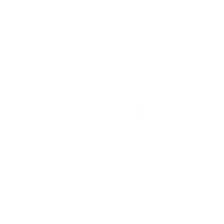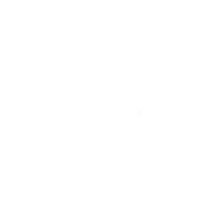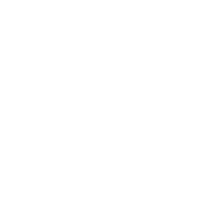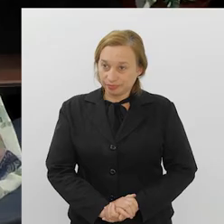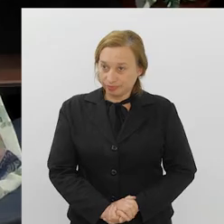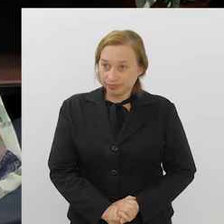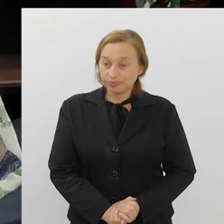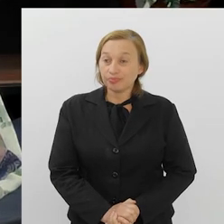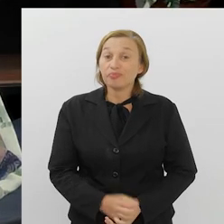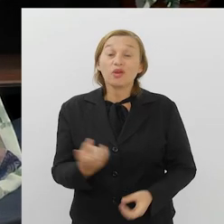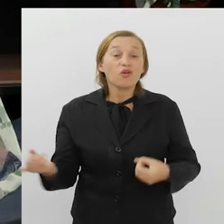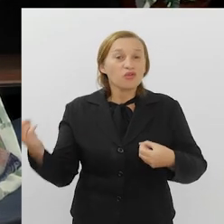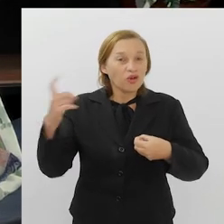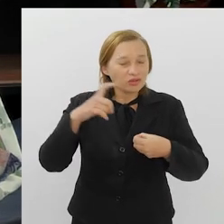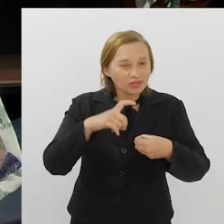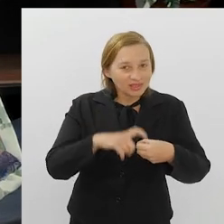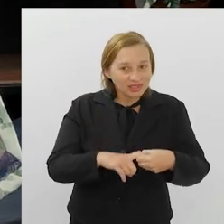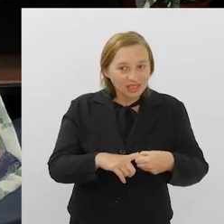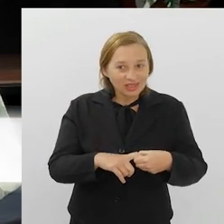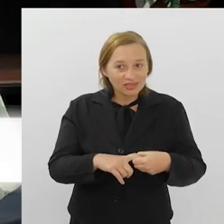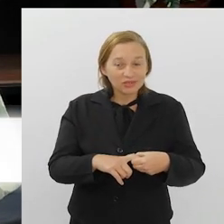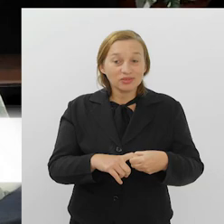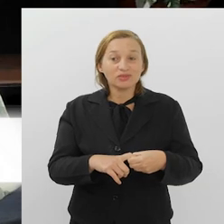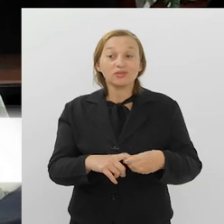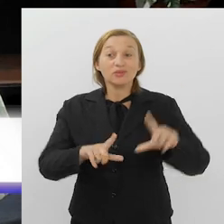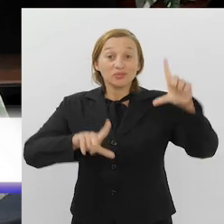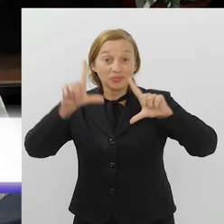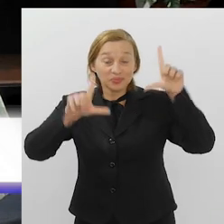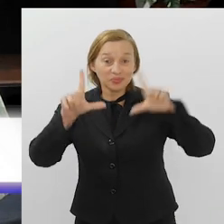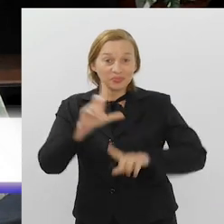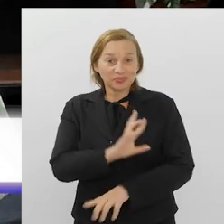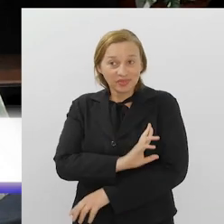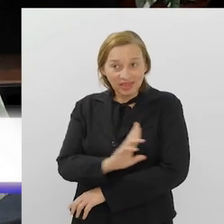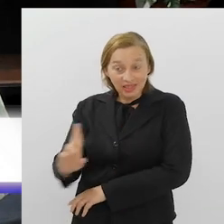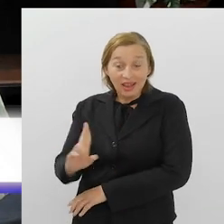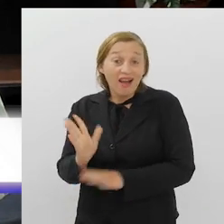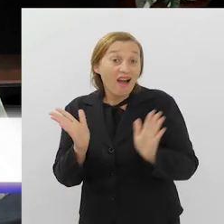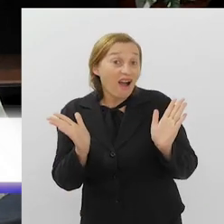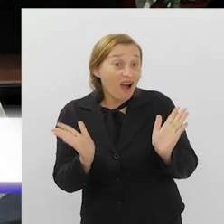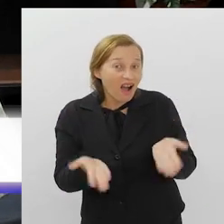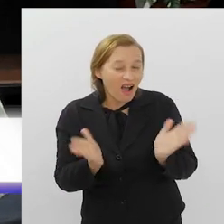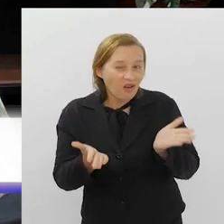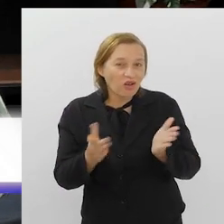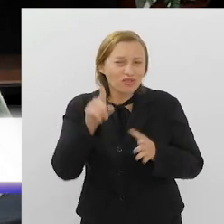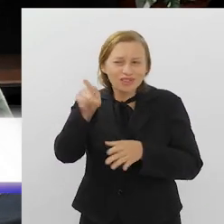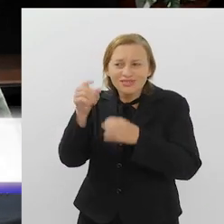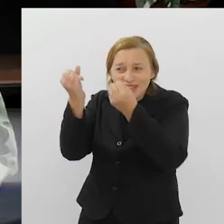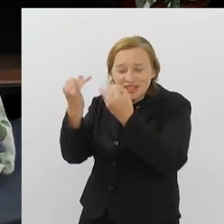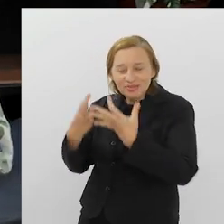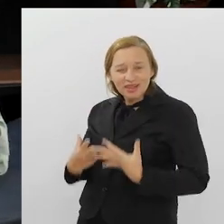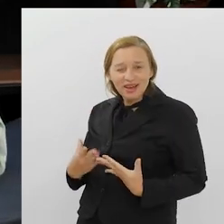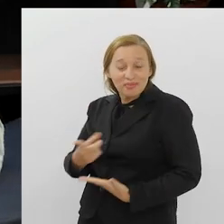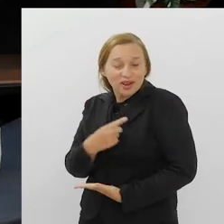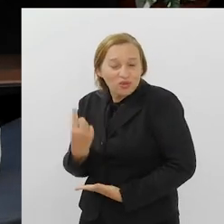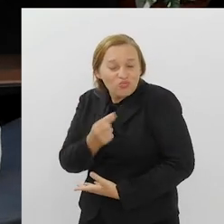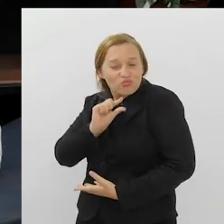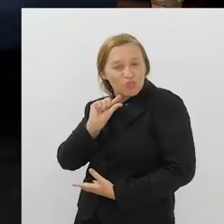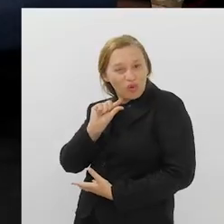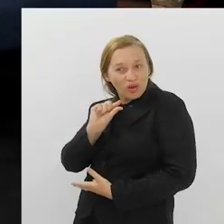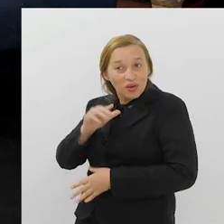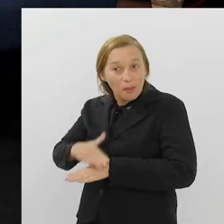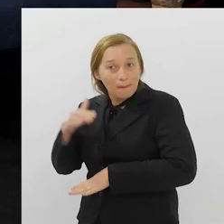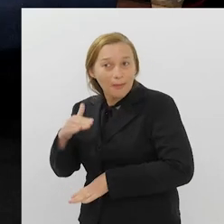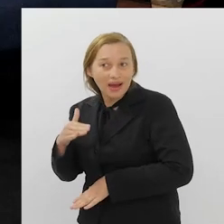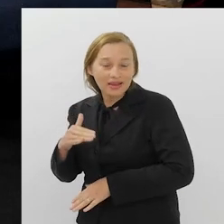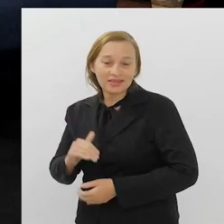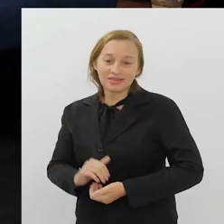bom bem Voltamos com o programa religar e agora você vai explicar então pra gente um pouquinho mais